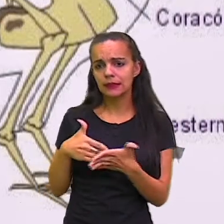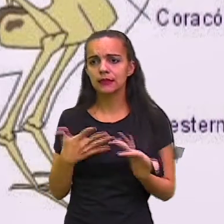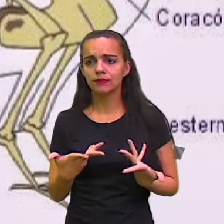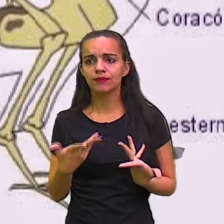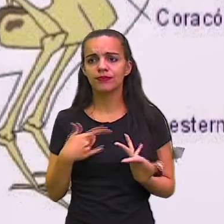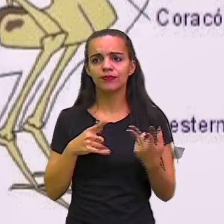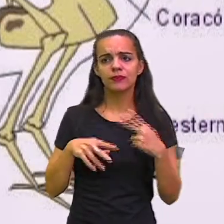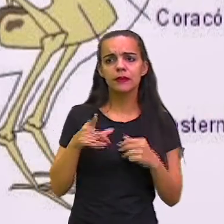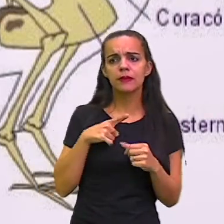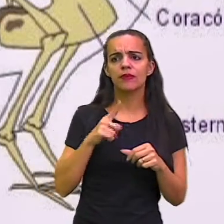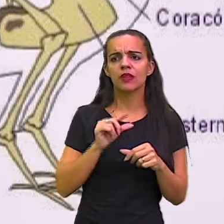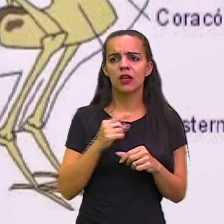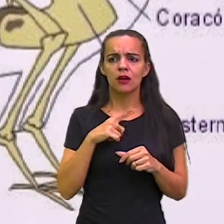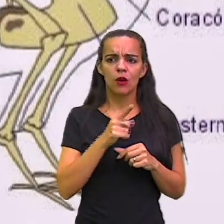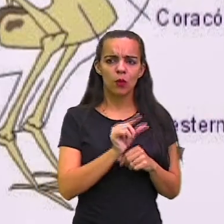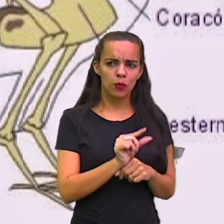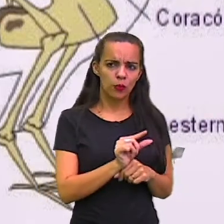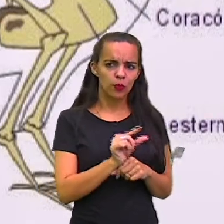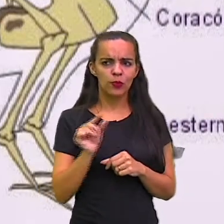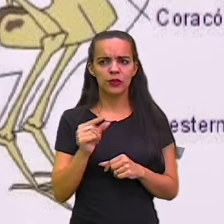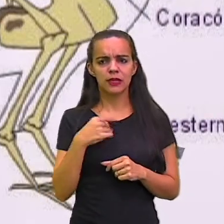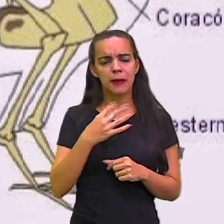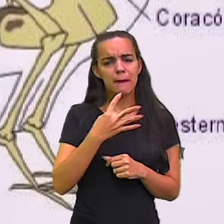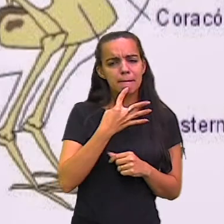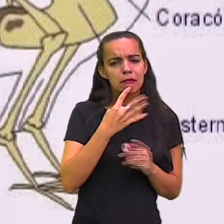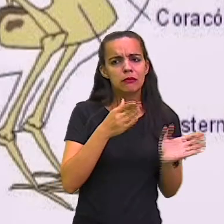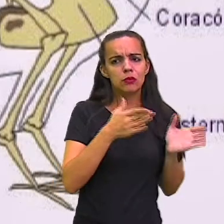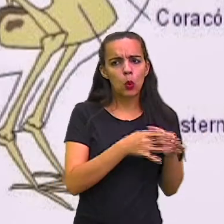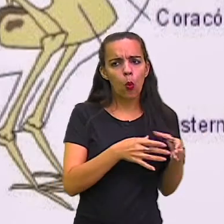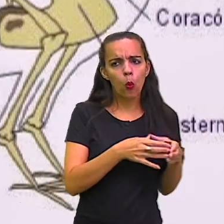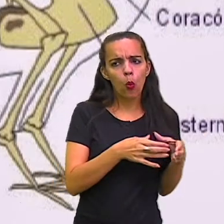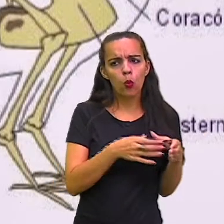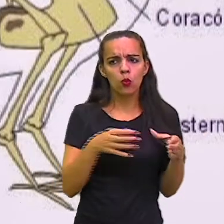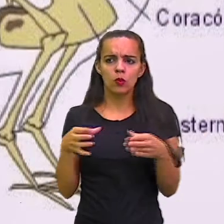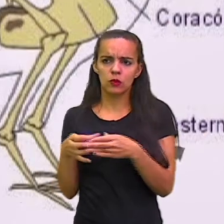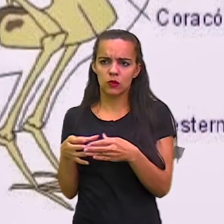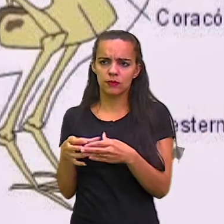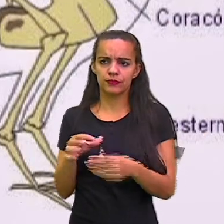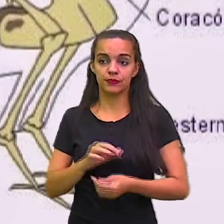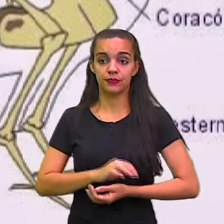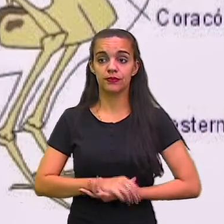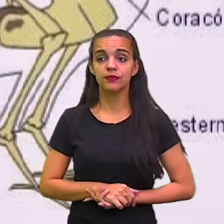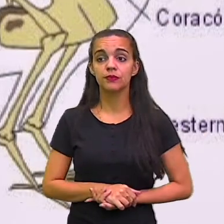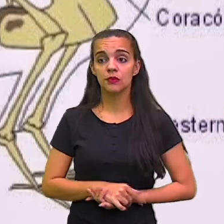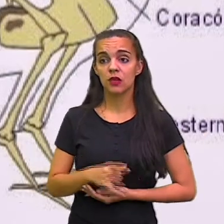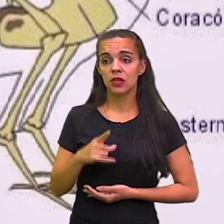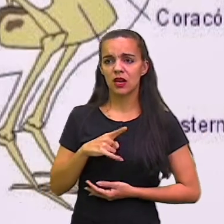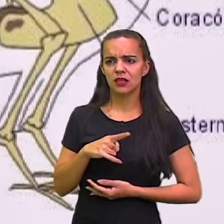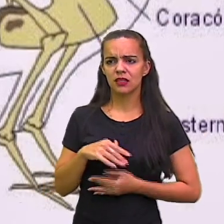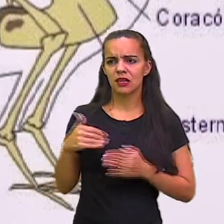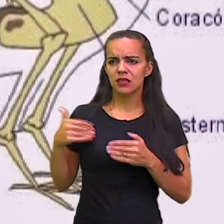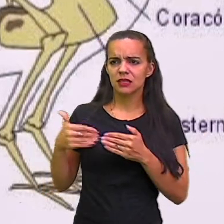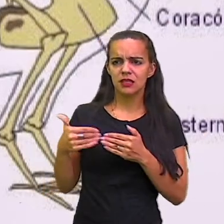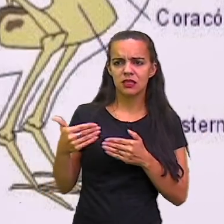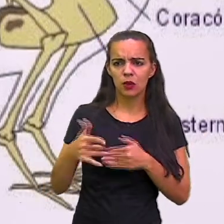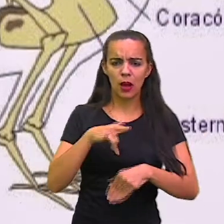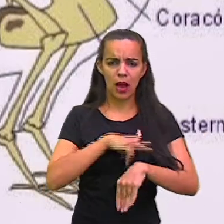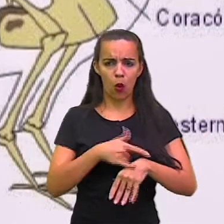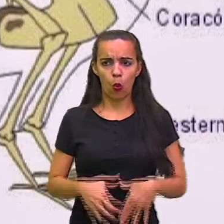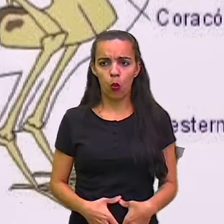ele é formado o rins ureteres que se abrem na cloaca a bexiga urinária